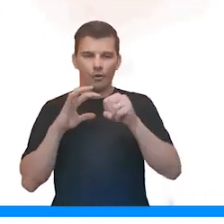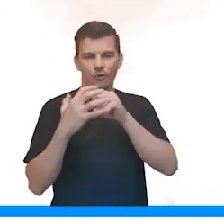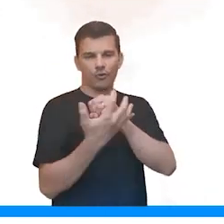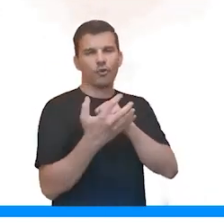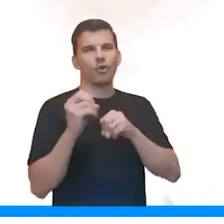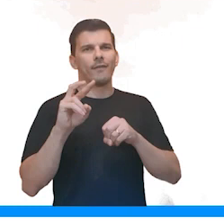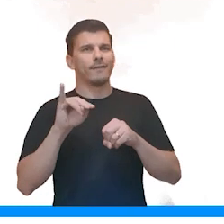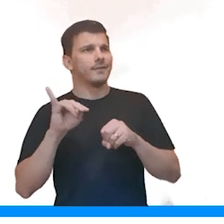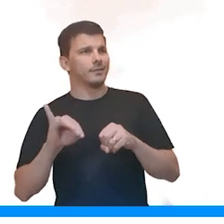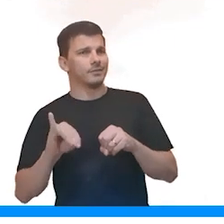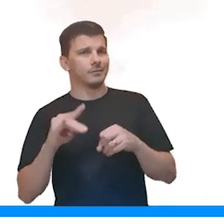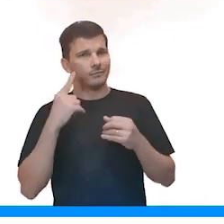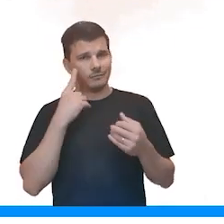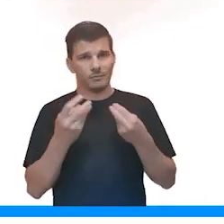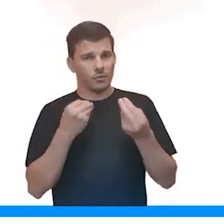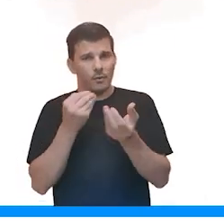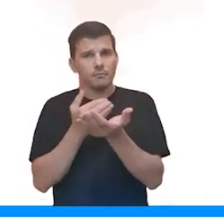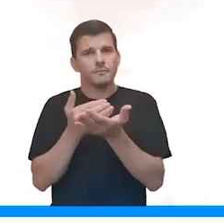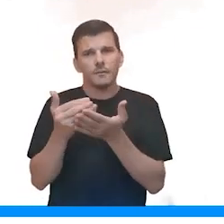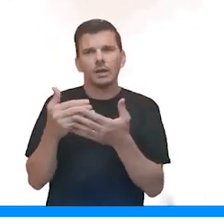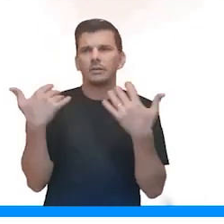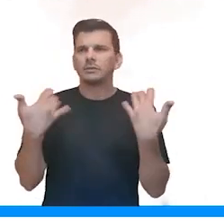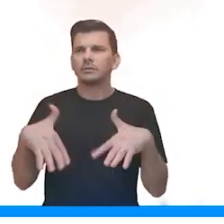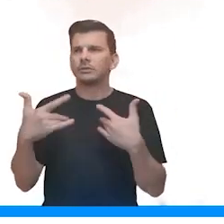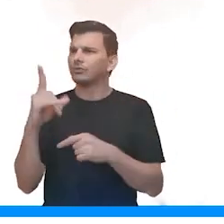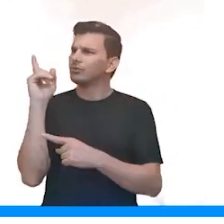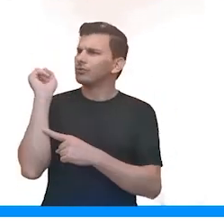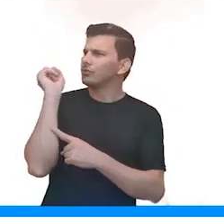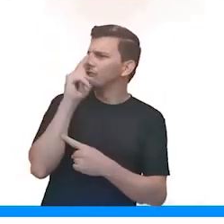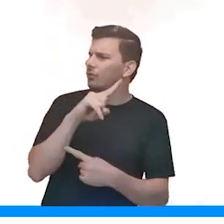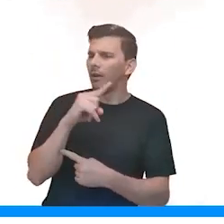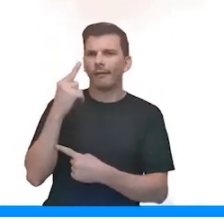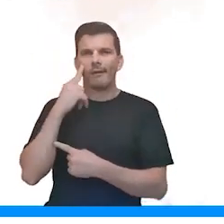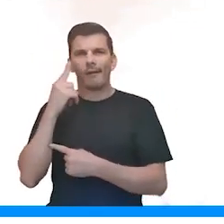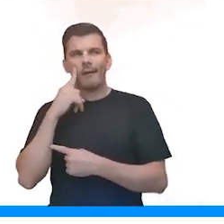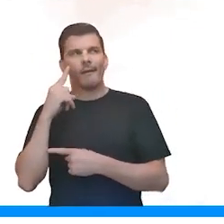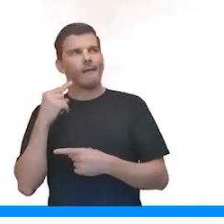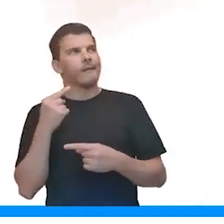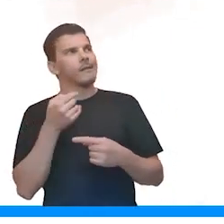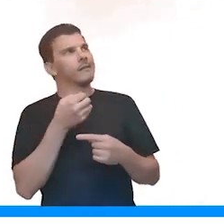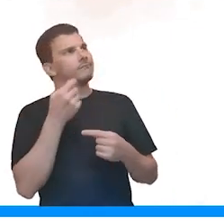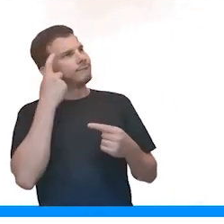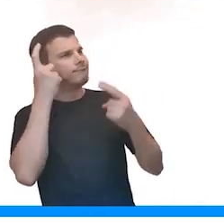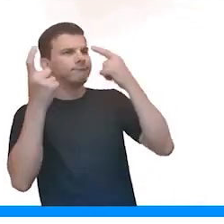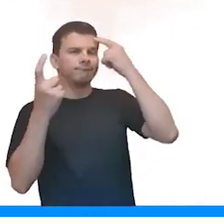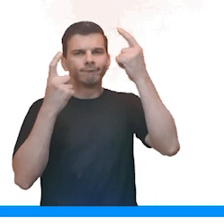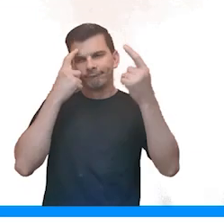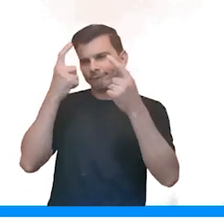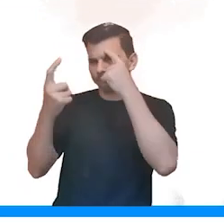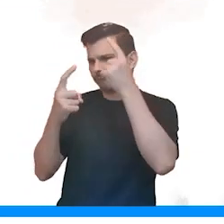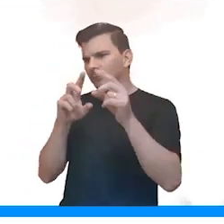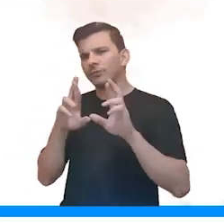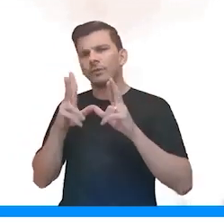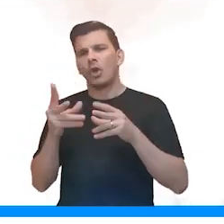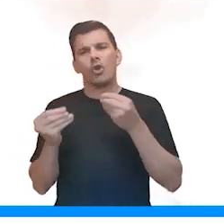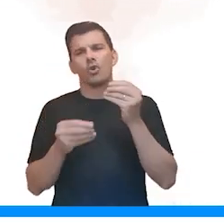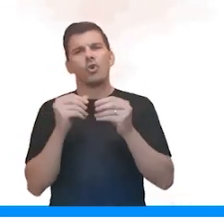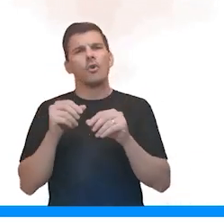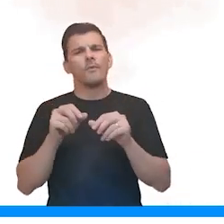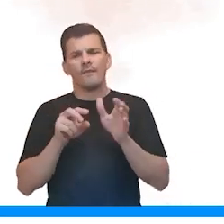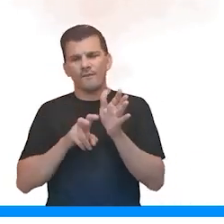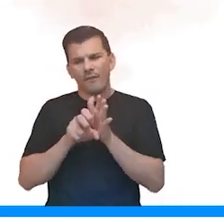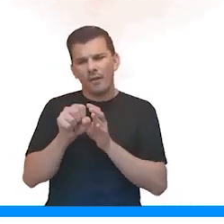por nós hoje em dia, né? O Covid. Como é que se propaga o Covid? No início gerou muito problema, muitas